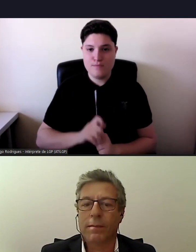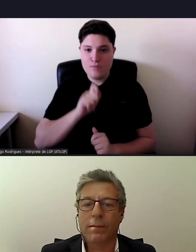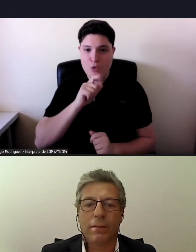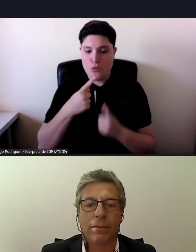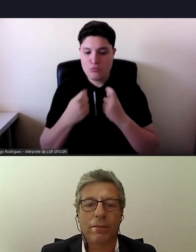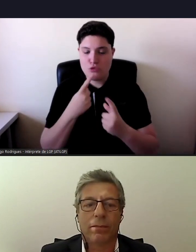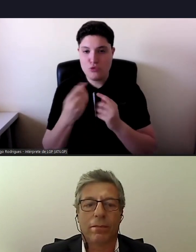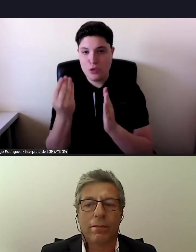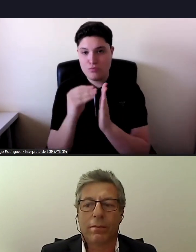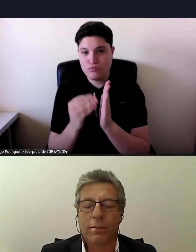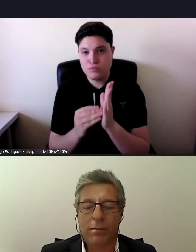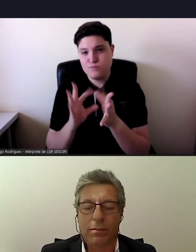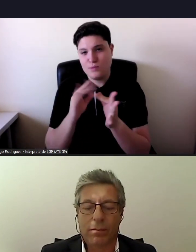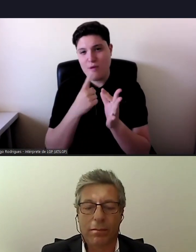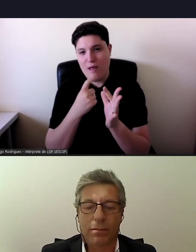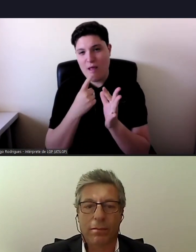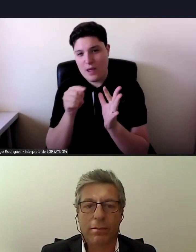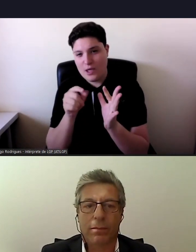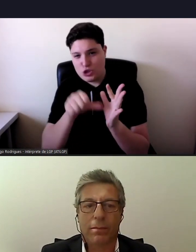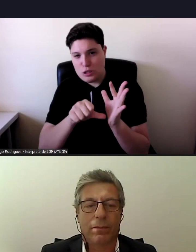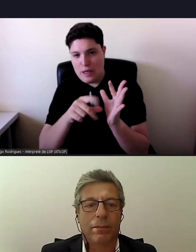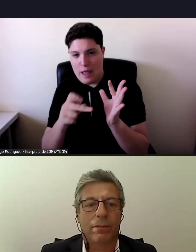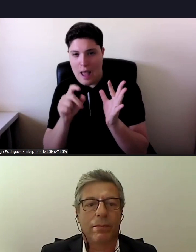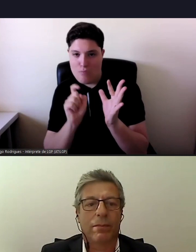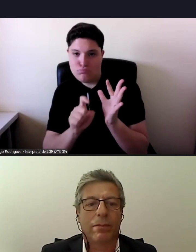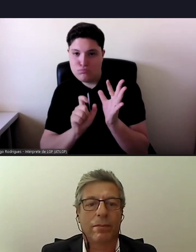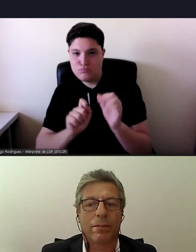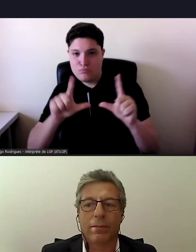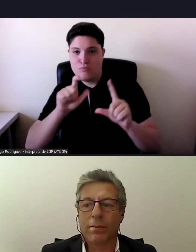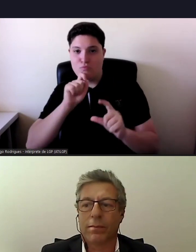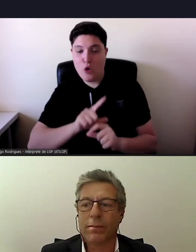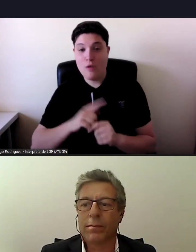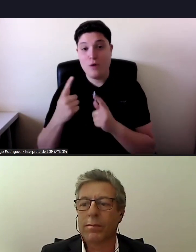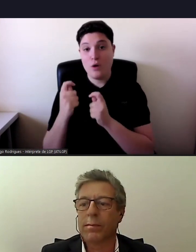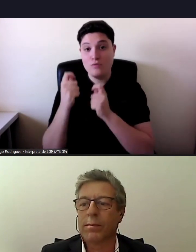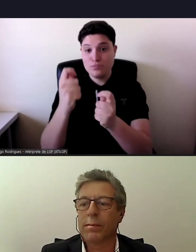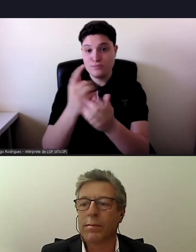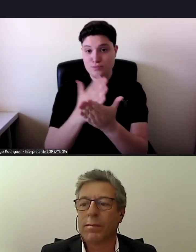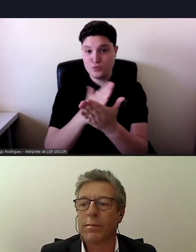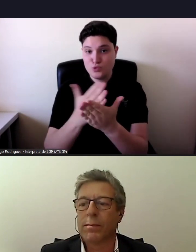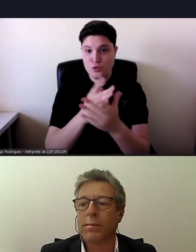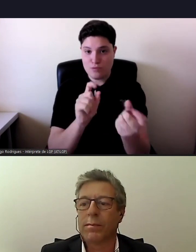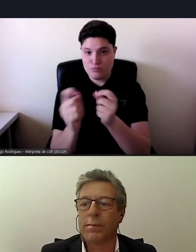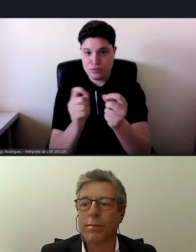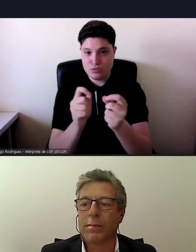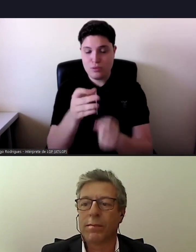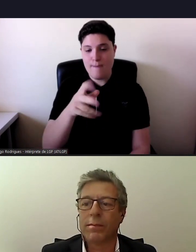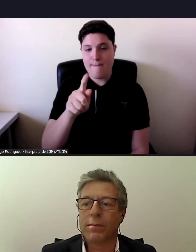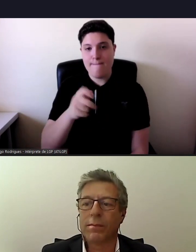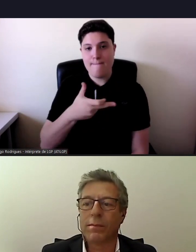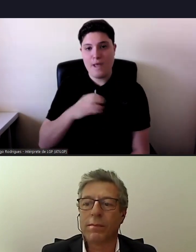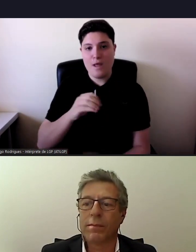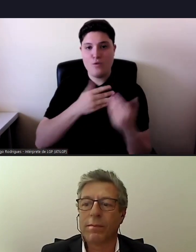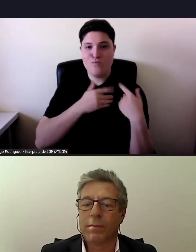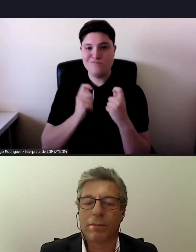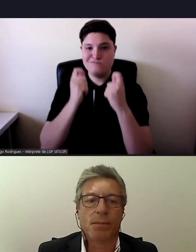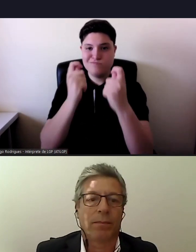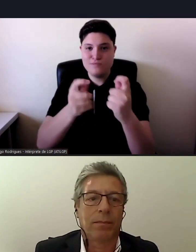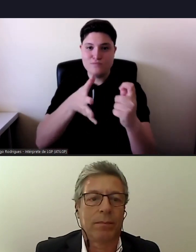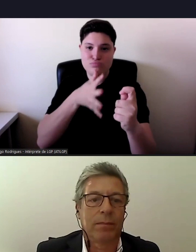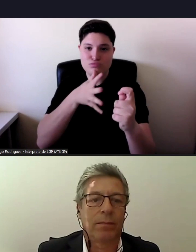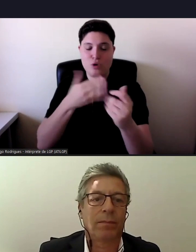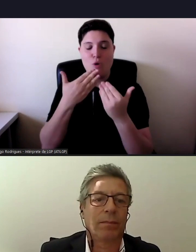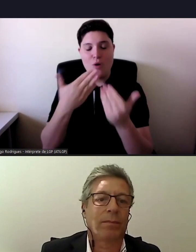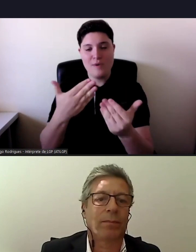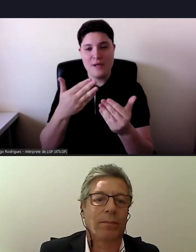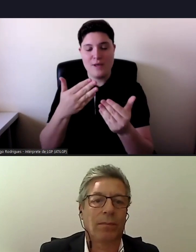do inglês Questions and Answers. Passo a palavra ao moderador do debate, Pedro Folgado. Muito obrigada e boa